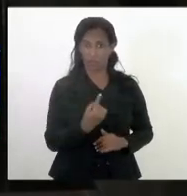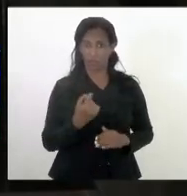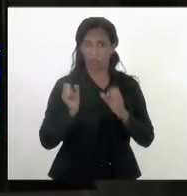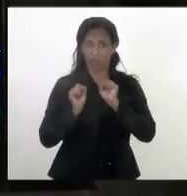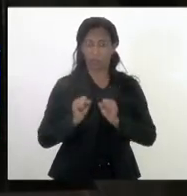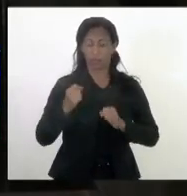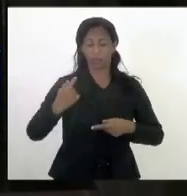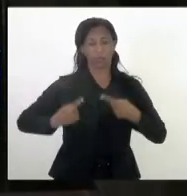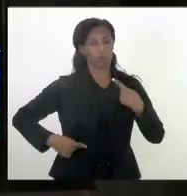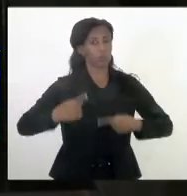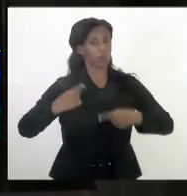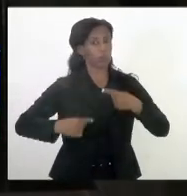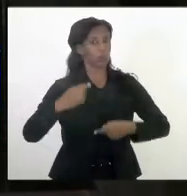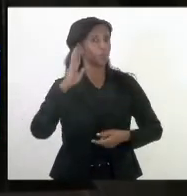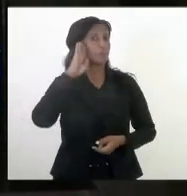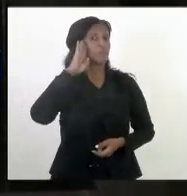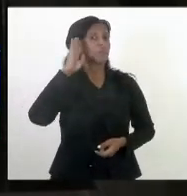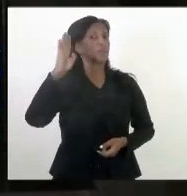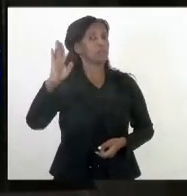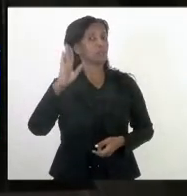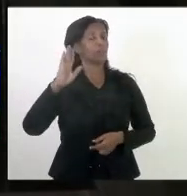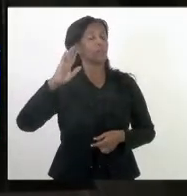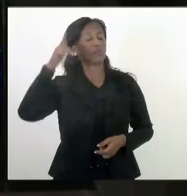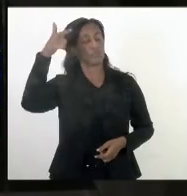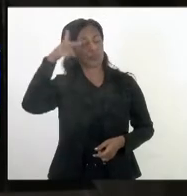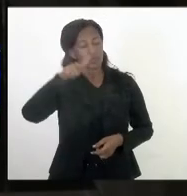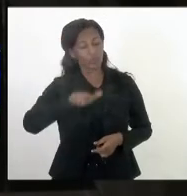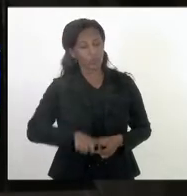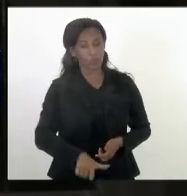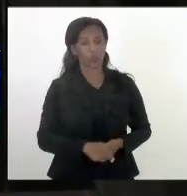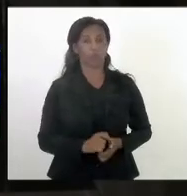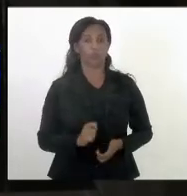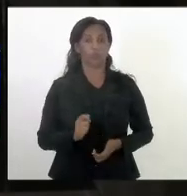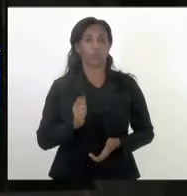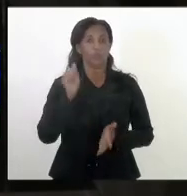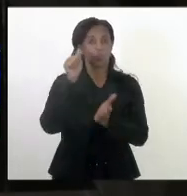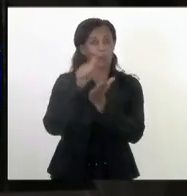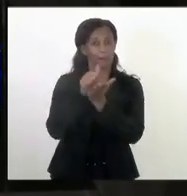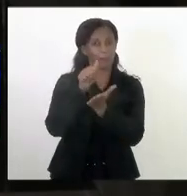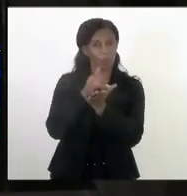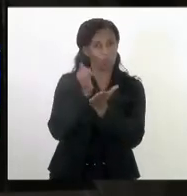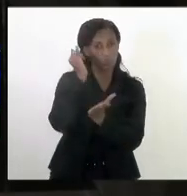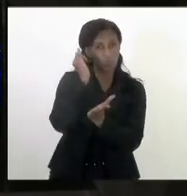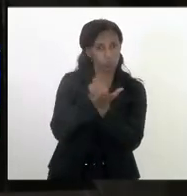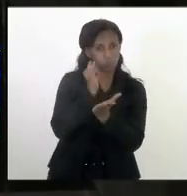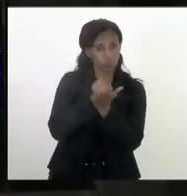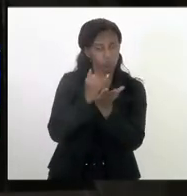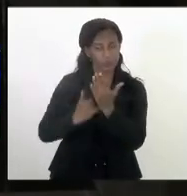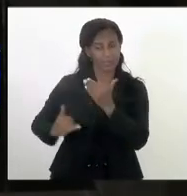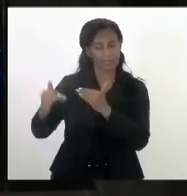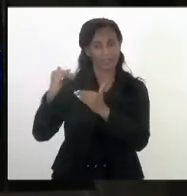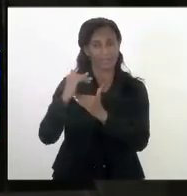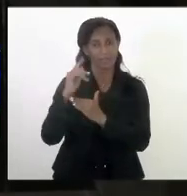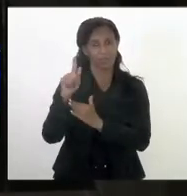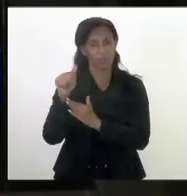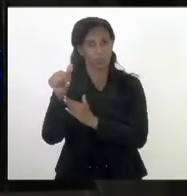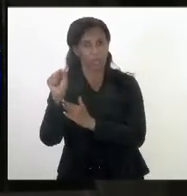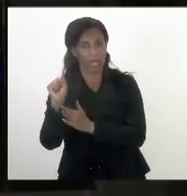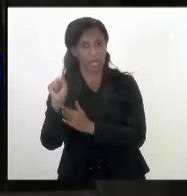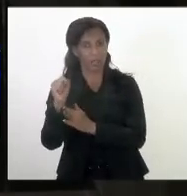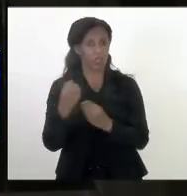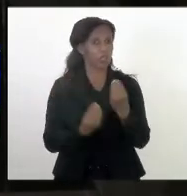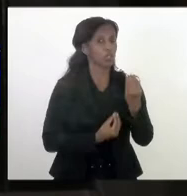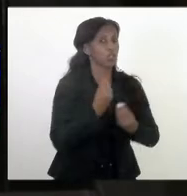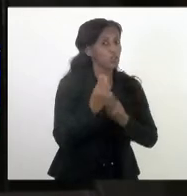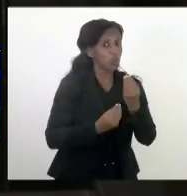discutir, principalmente a questão, mais uma vez, dos impostos em cima do gás e de como essas comunidades